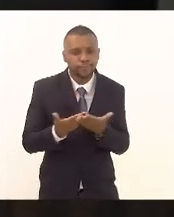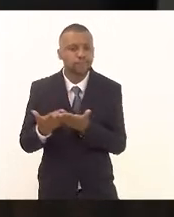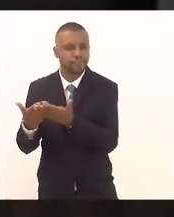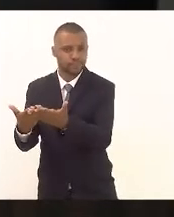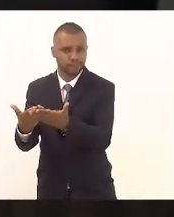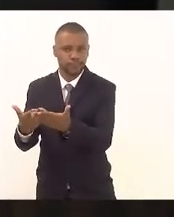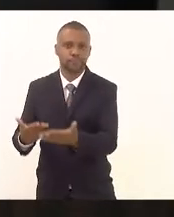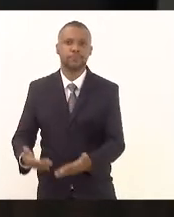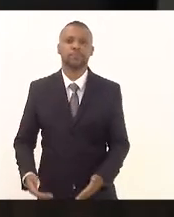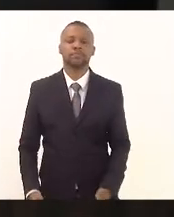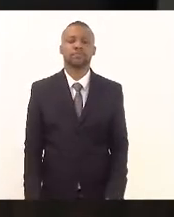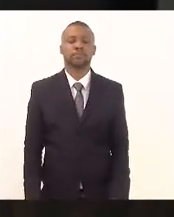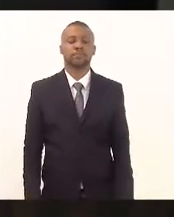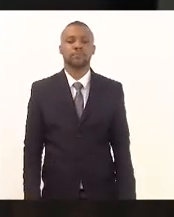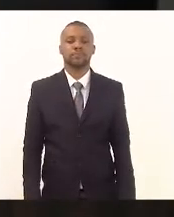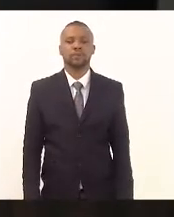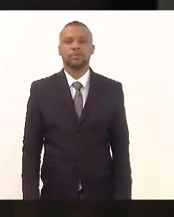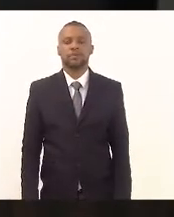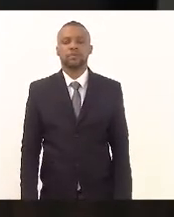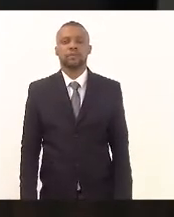segundo.